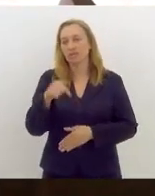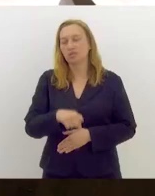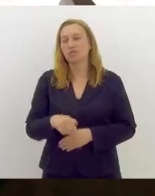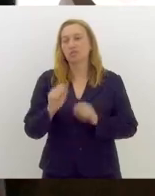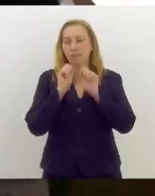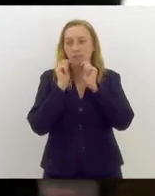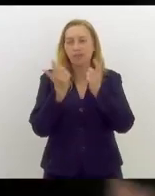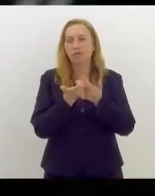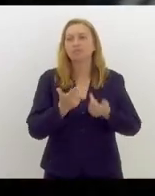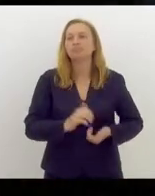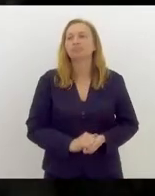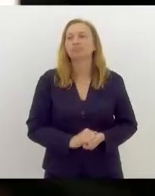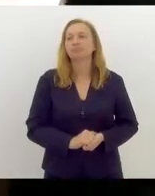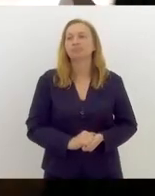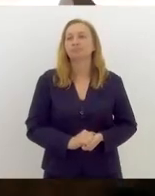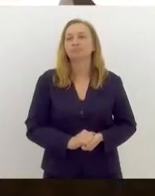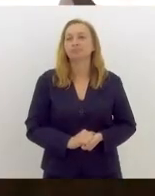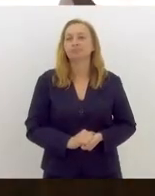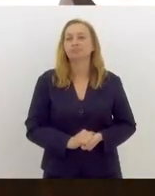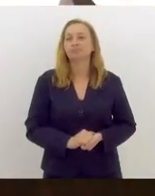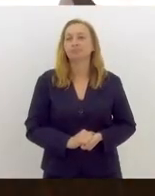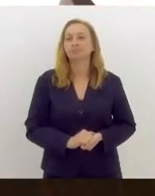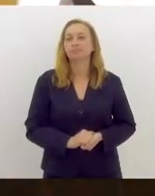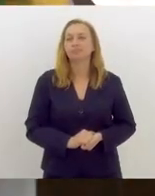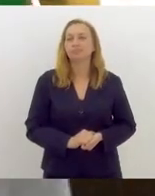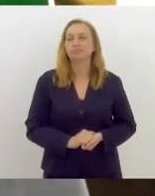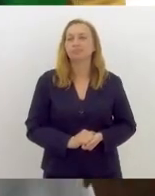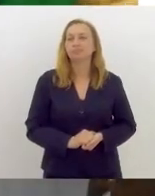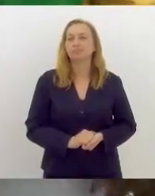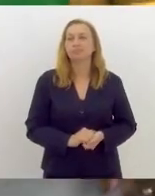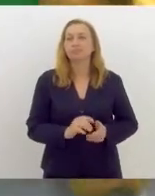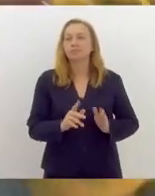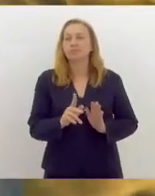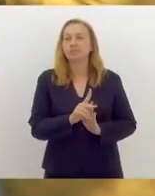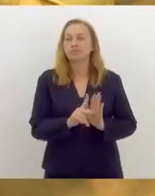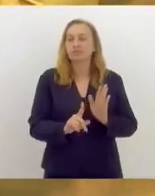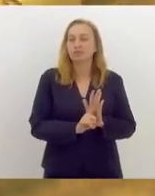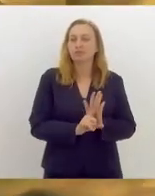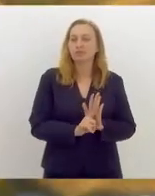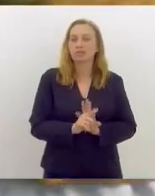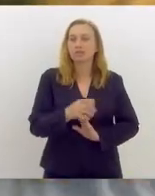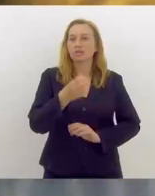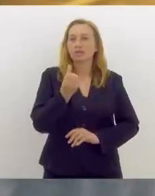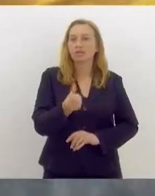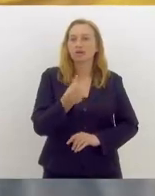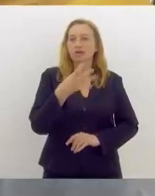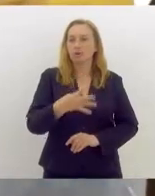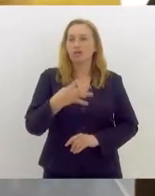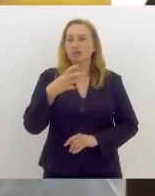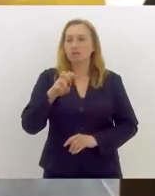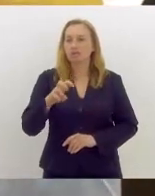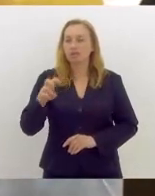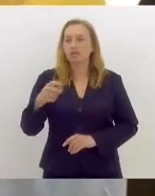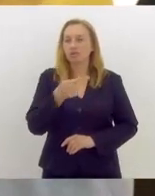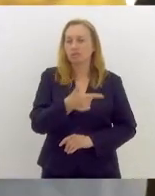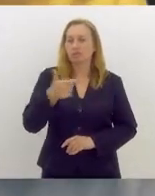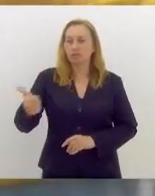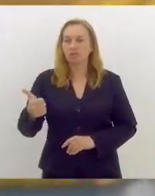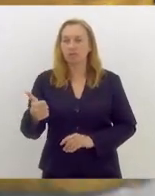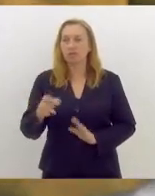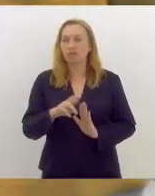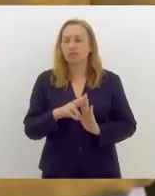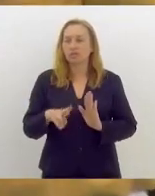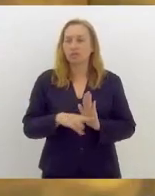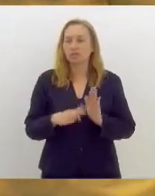e bom e também dando parecer aqui ao projeto de lei 6455 2022 de autoria da comissão de